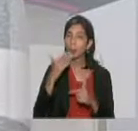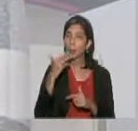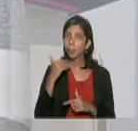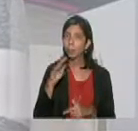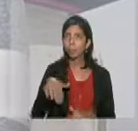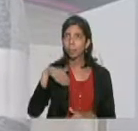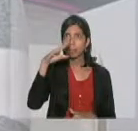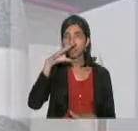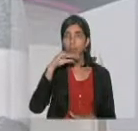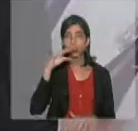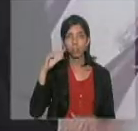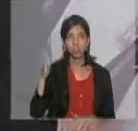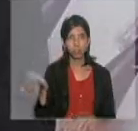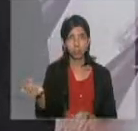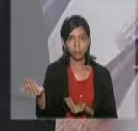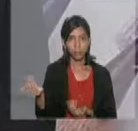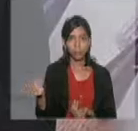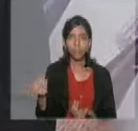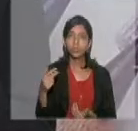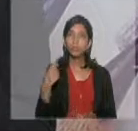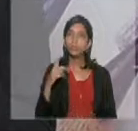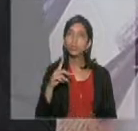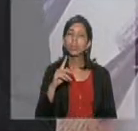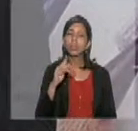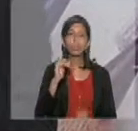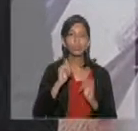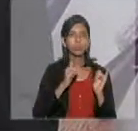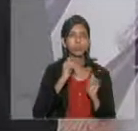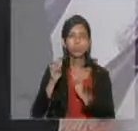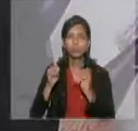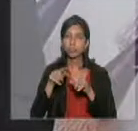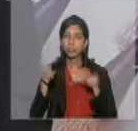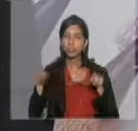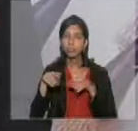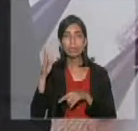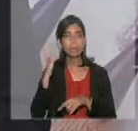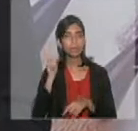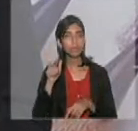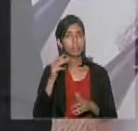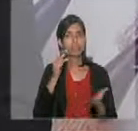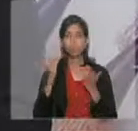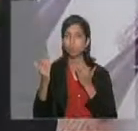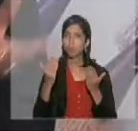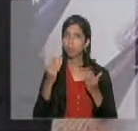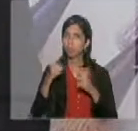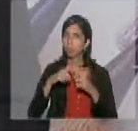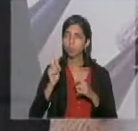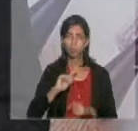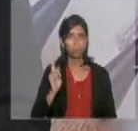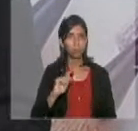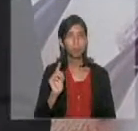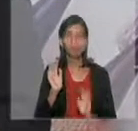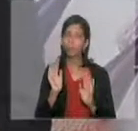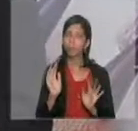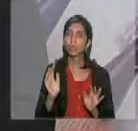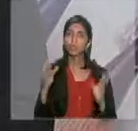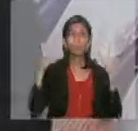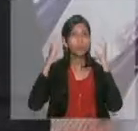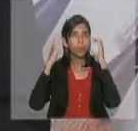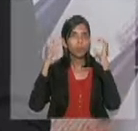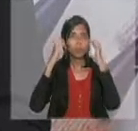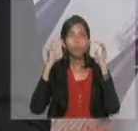na adolescência. Eu queria as suas observações no consultório. Eu sei que você não é psicóloga, não tem psicóloga aqui, mas